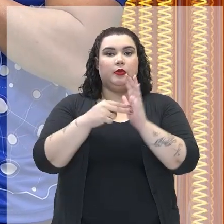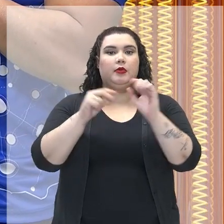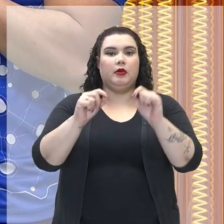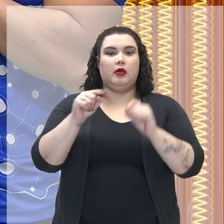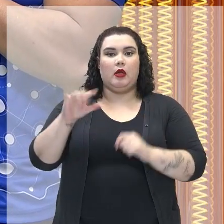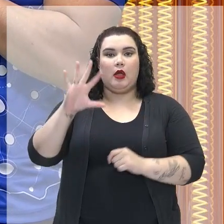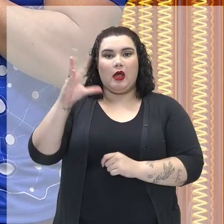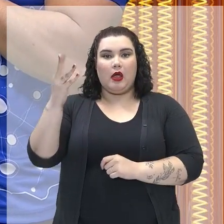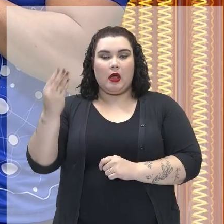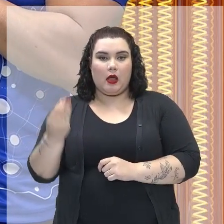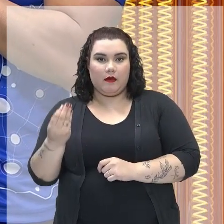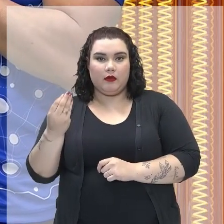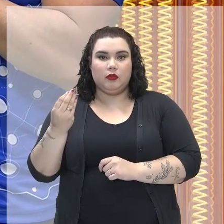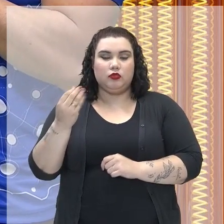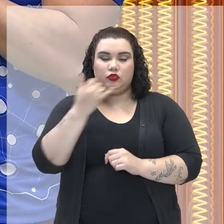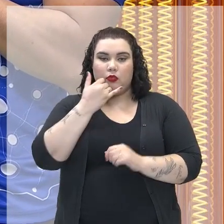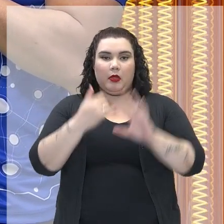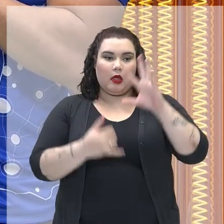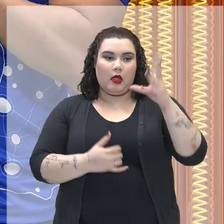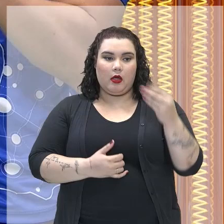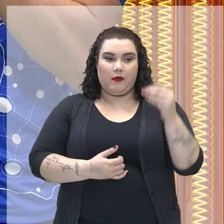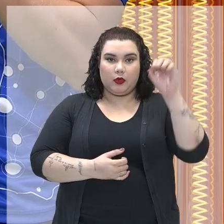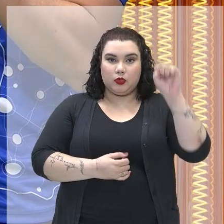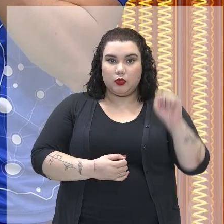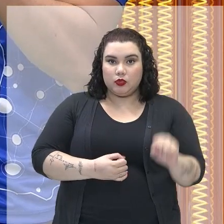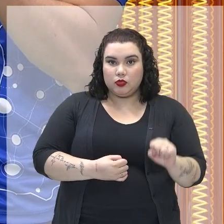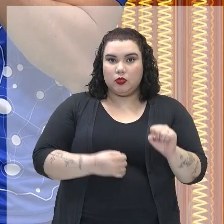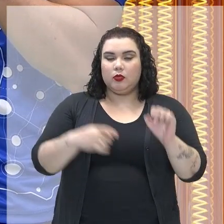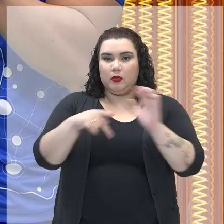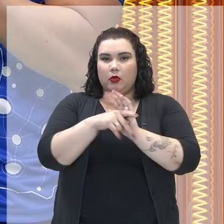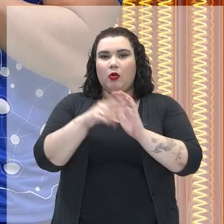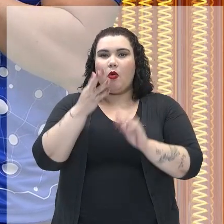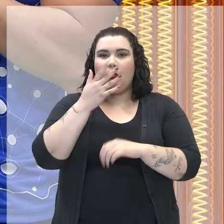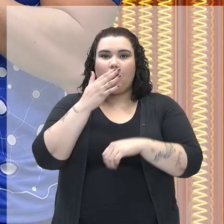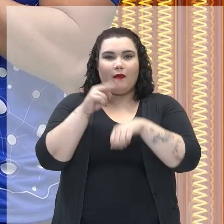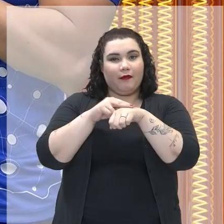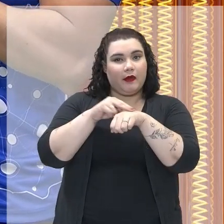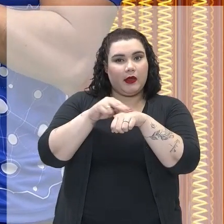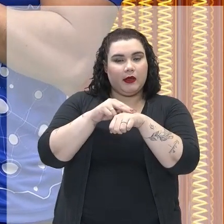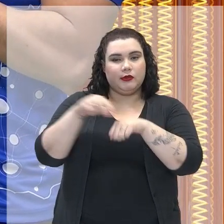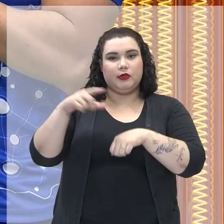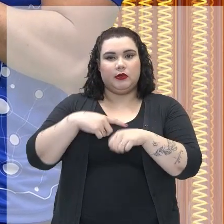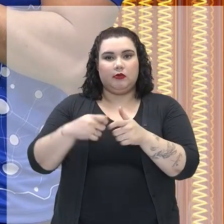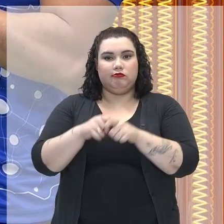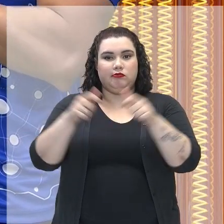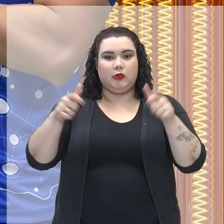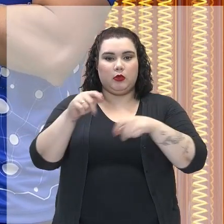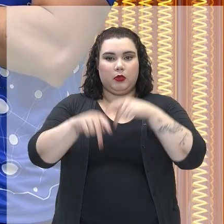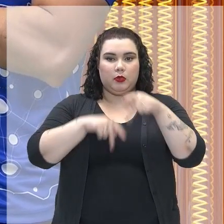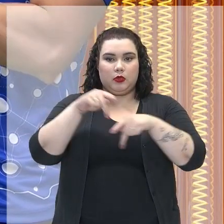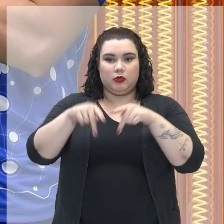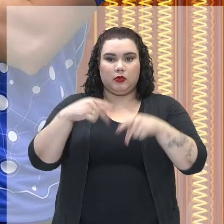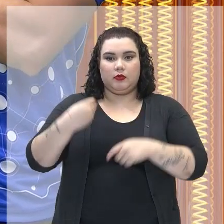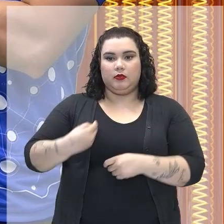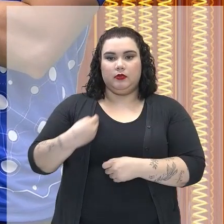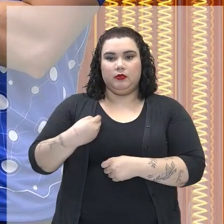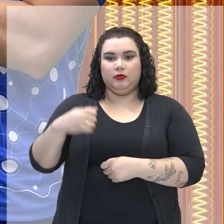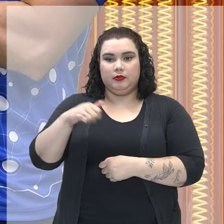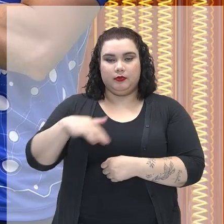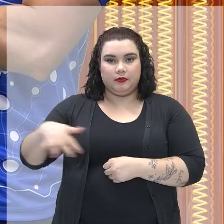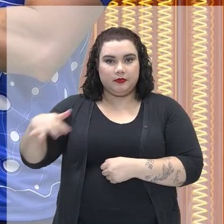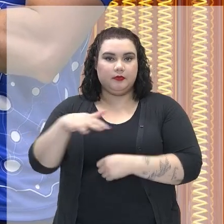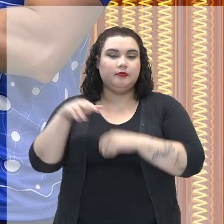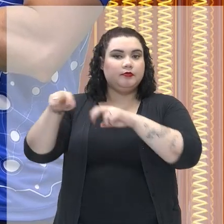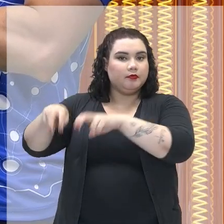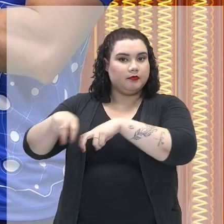África subsaariana, nessas regiões que eu estou pontuando para vocês, nesse tom de verde, a gente tem a maior parte da população vivendo no